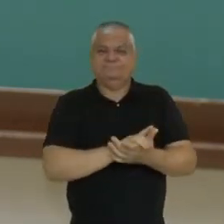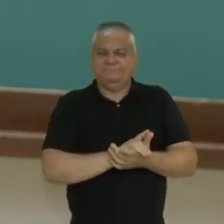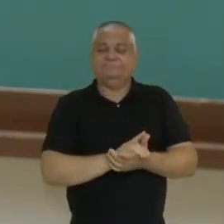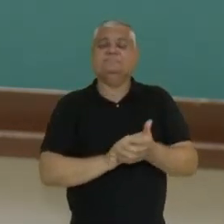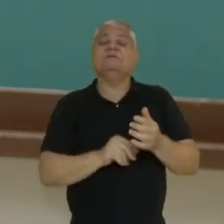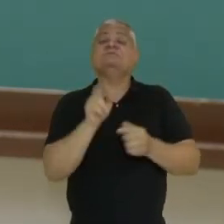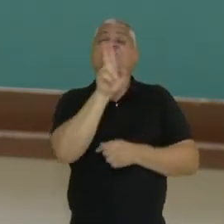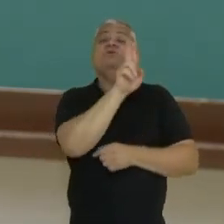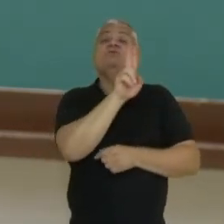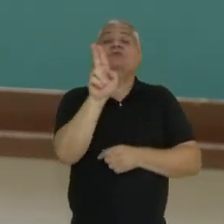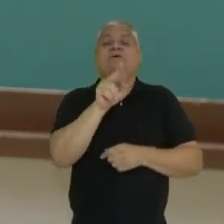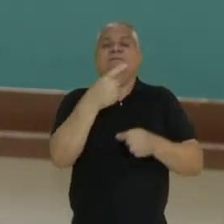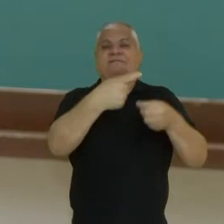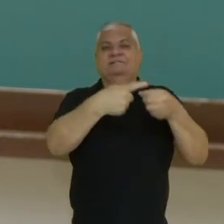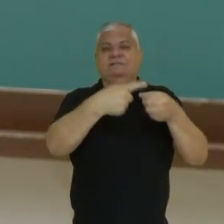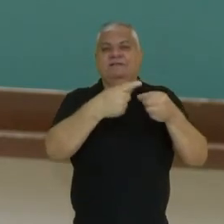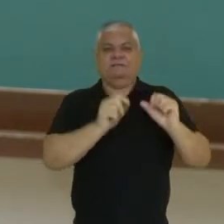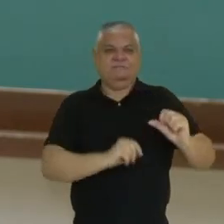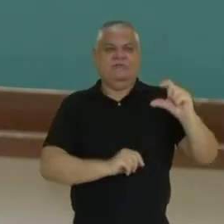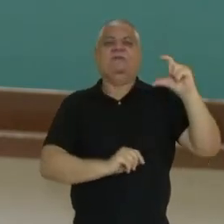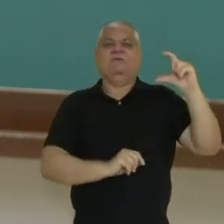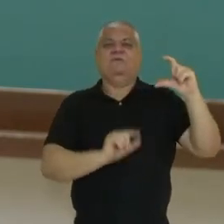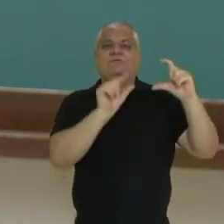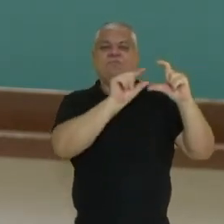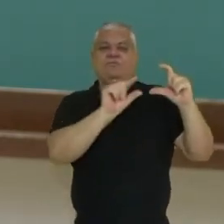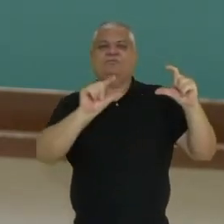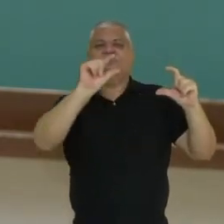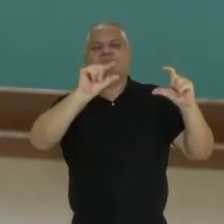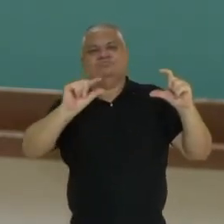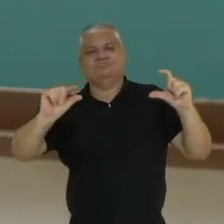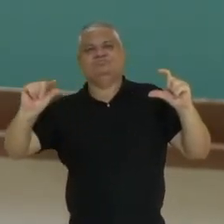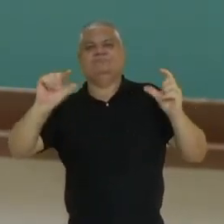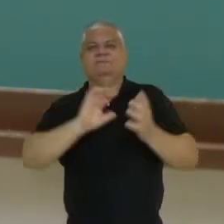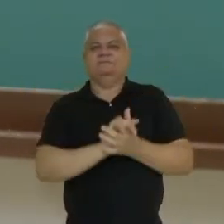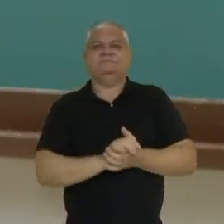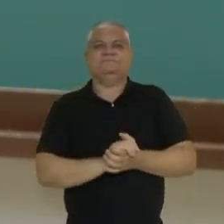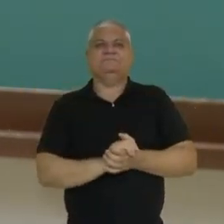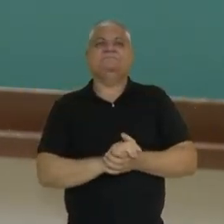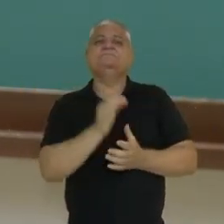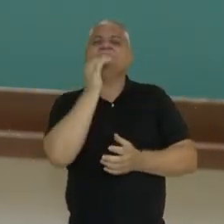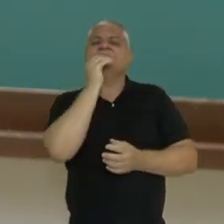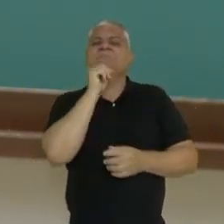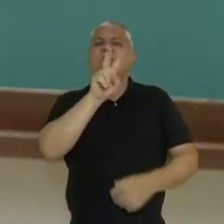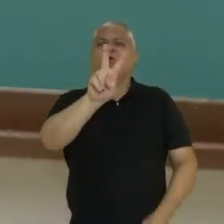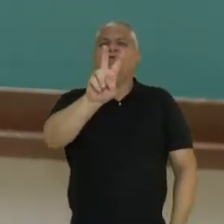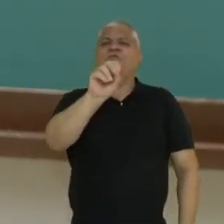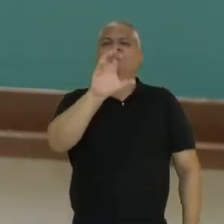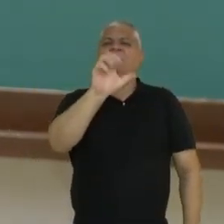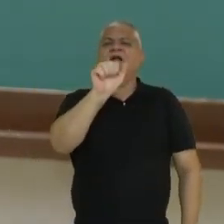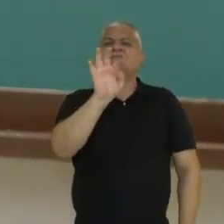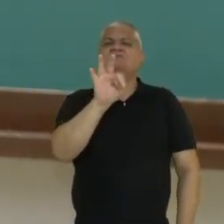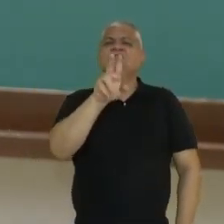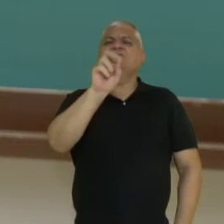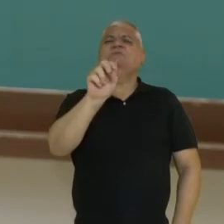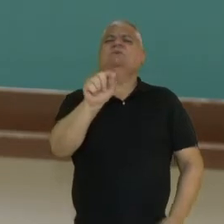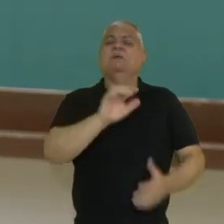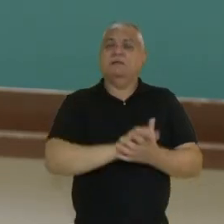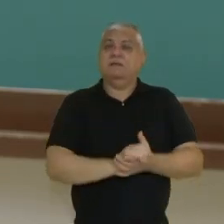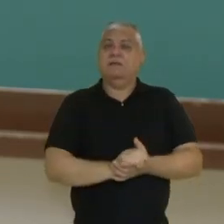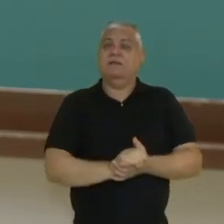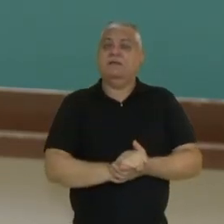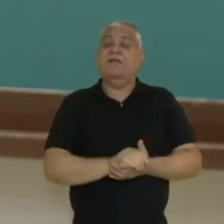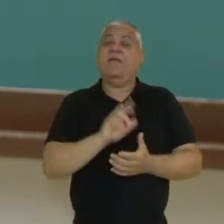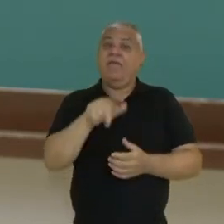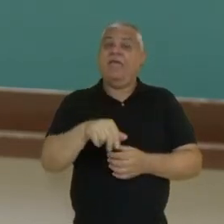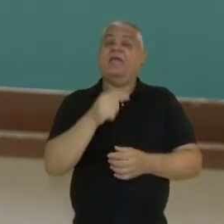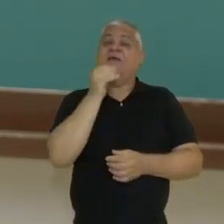Apenas o nome da cidade. Aí chegamos ao vocativo. O que é o vocativo? Vocativo vem do